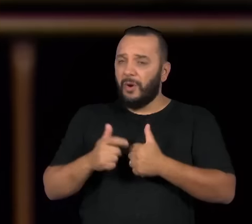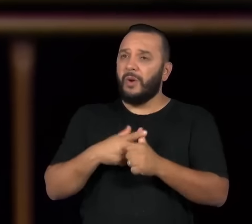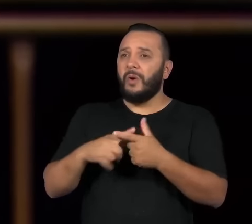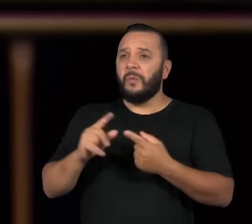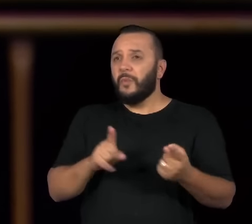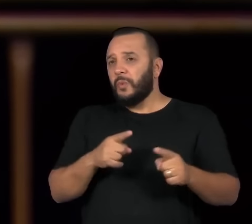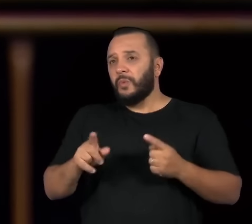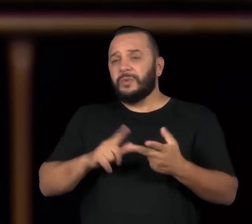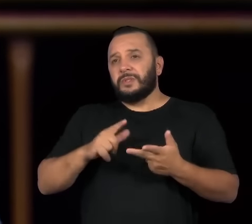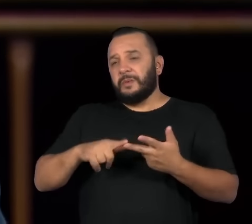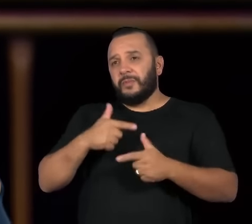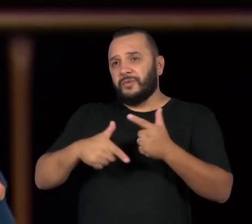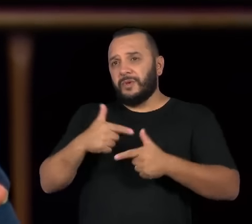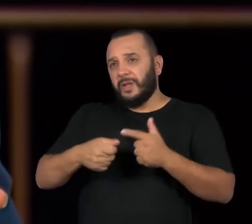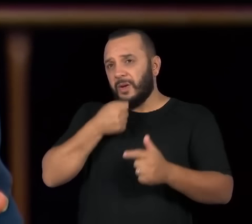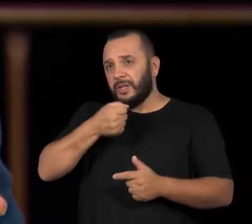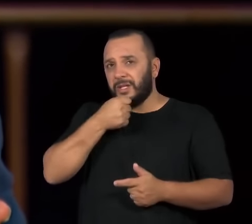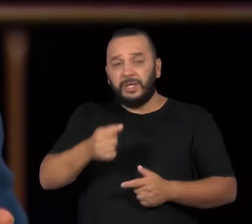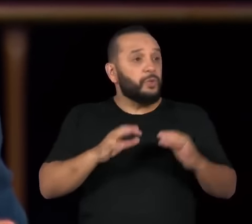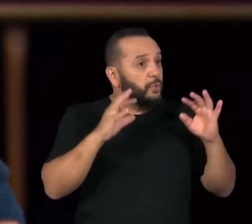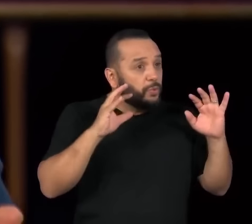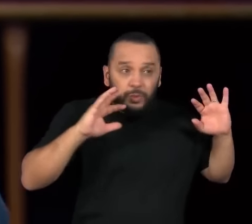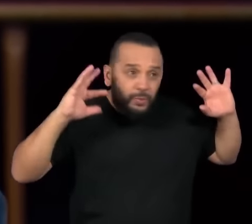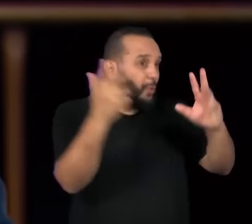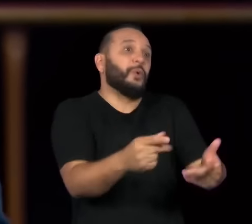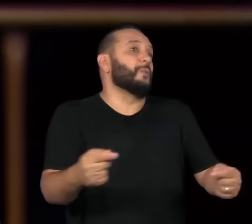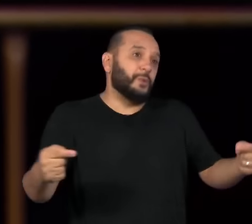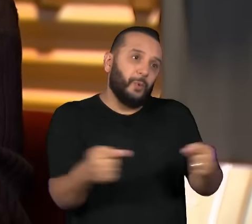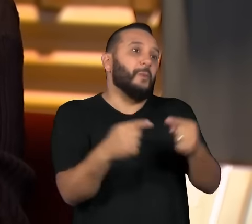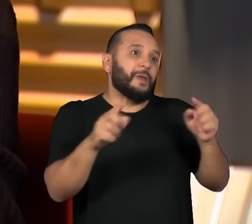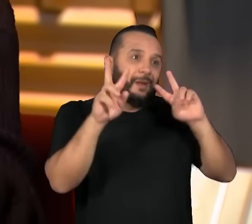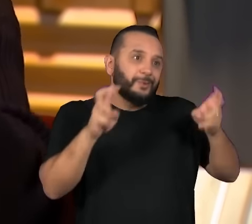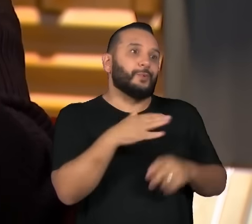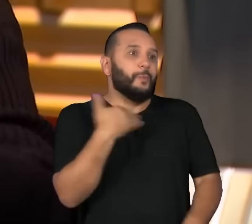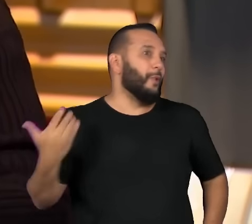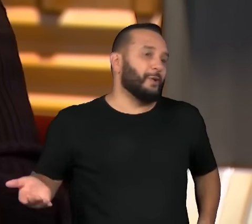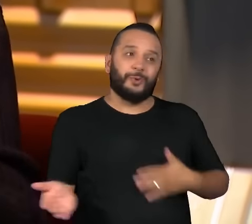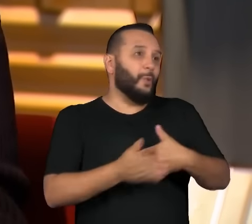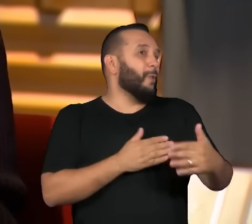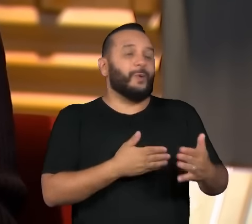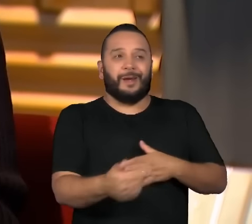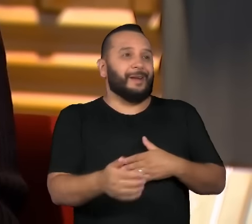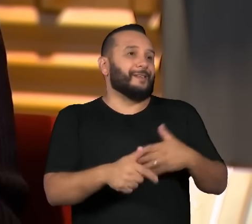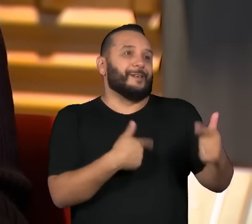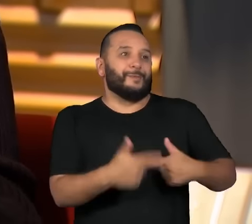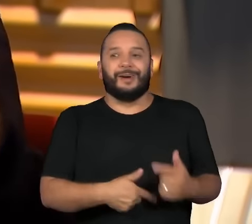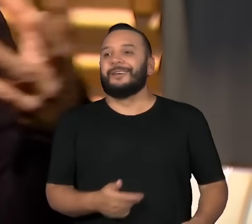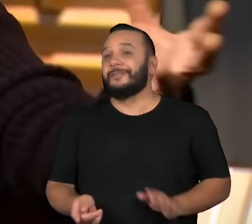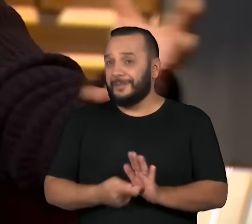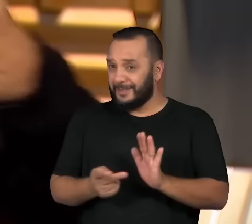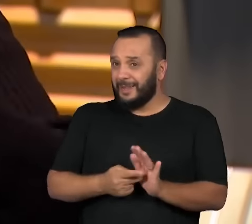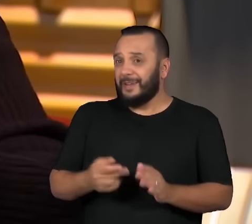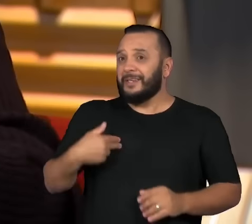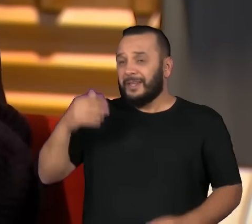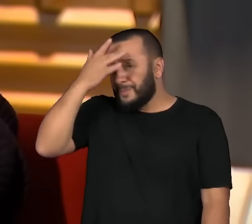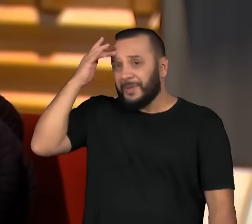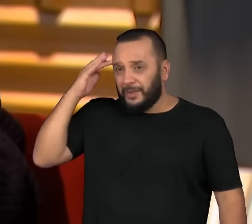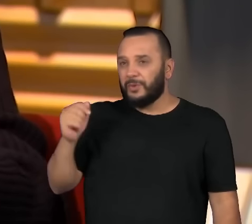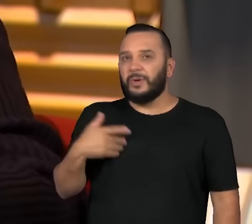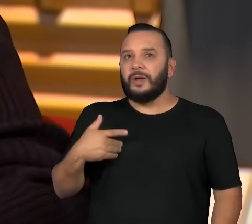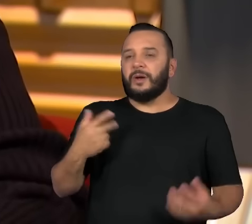um jornalista. mundo tem a ver com esse assunto. Exato. Cara, Qualquer quando eu pessoa. comecei a falar sobre isso, É. as pessoas começaram. Um